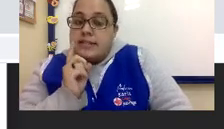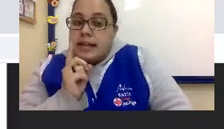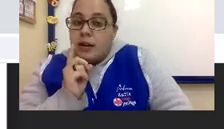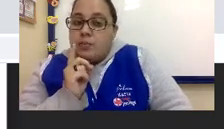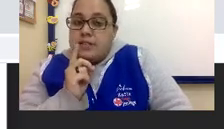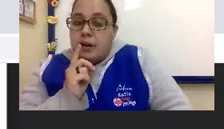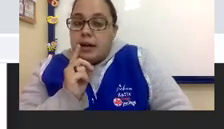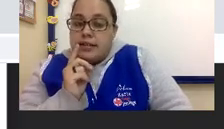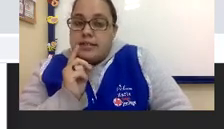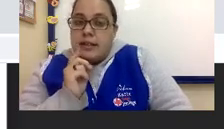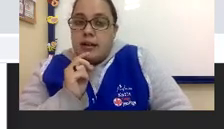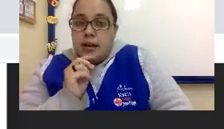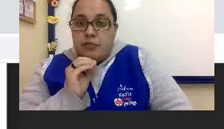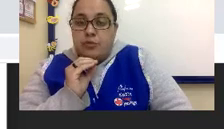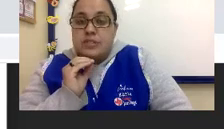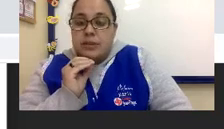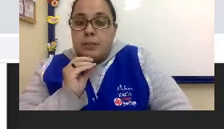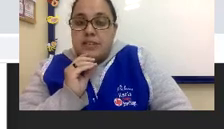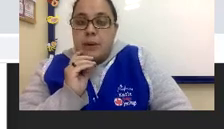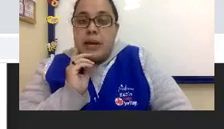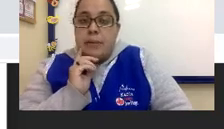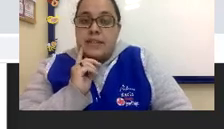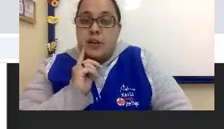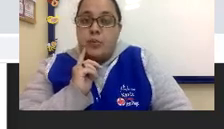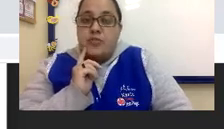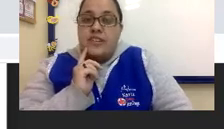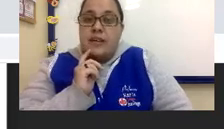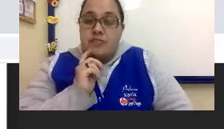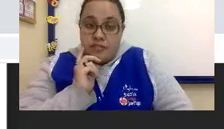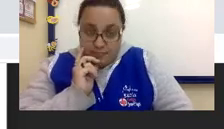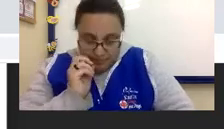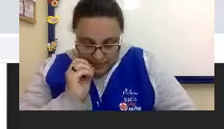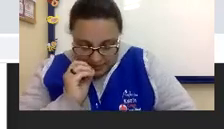E a terceira opção, a função dele principal é armazenar o